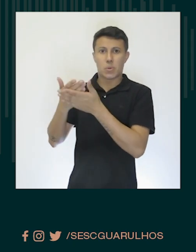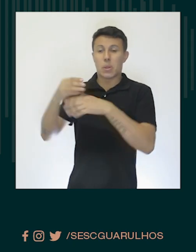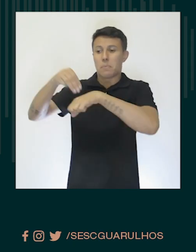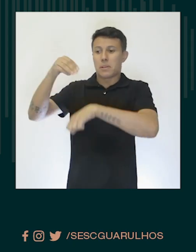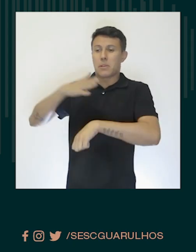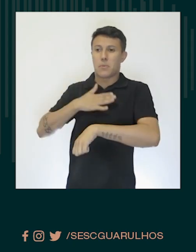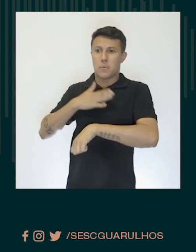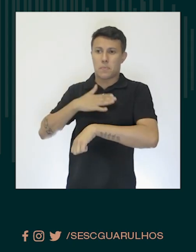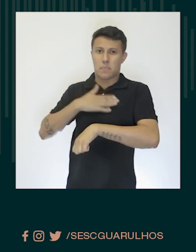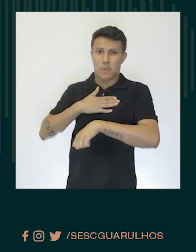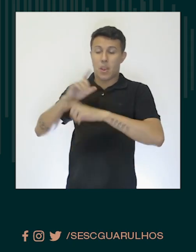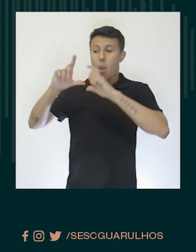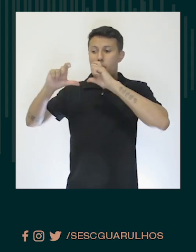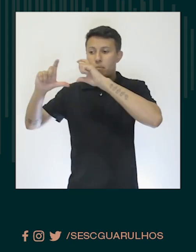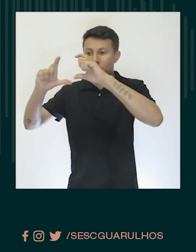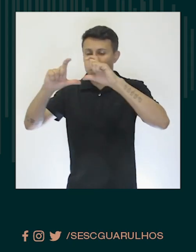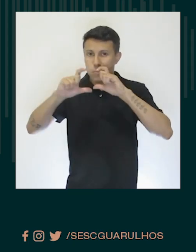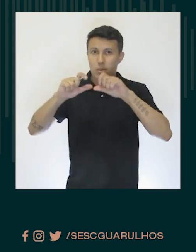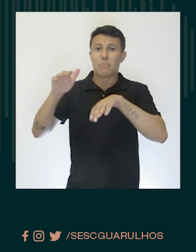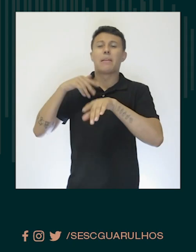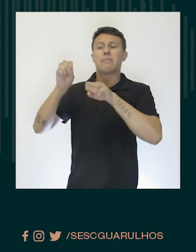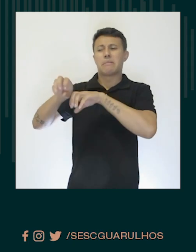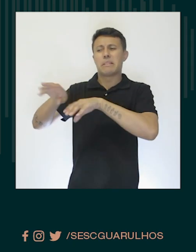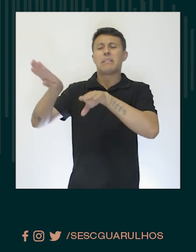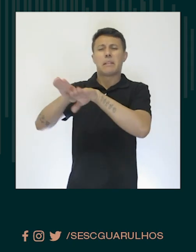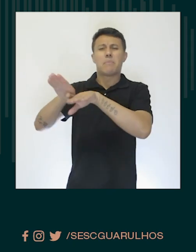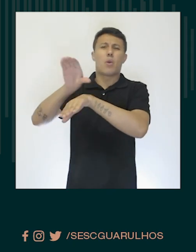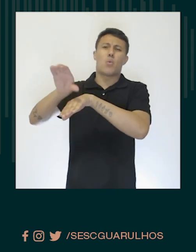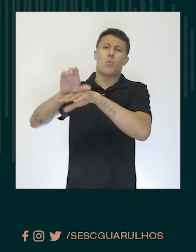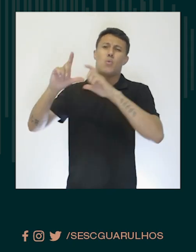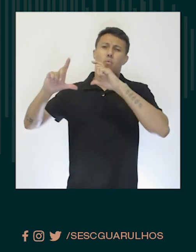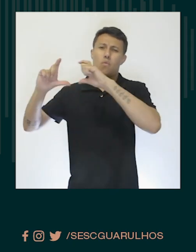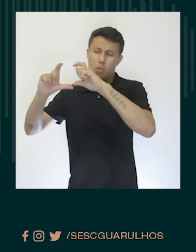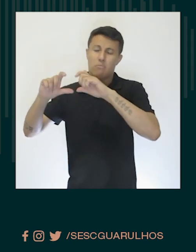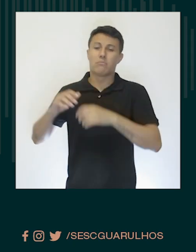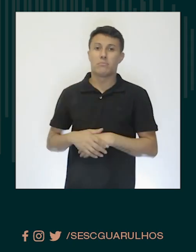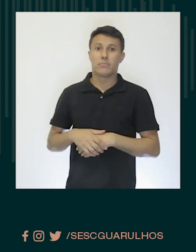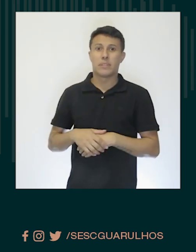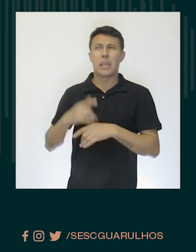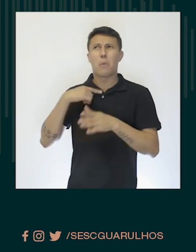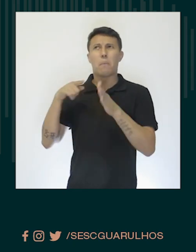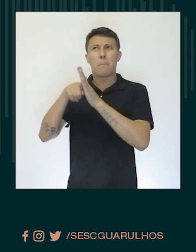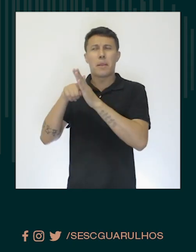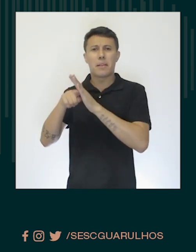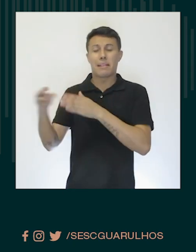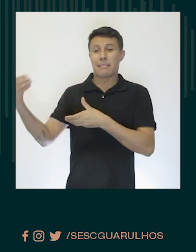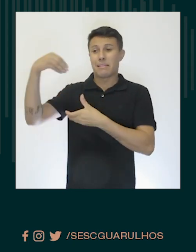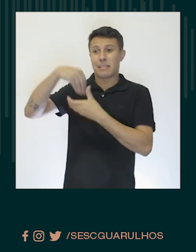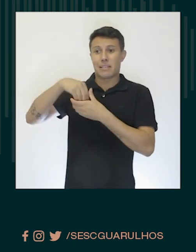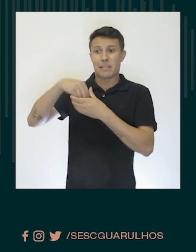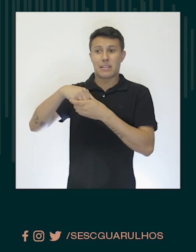pesquisa de mestrado, que é um curso de fotografia voltado a mulheres negras. E eu estava fazendo essa pesquisa